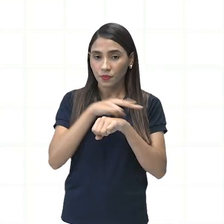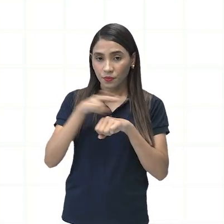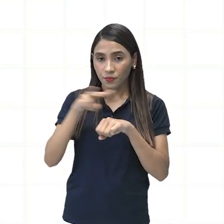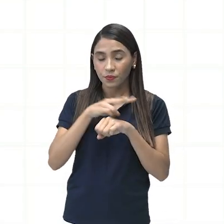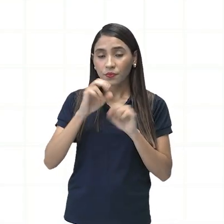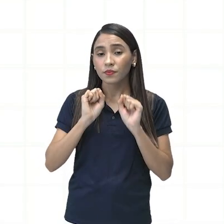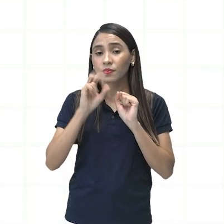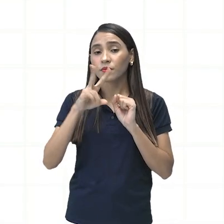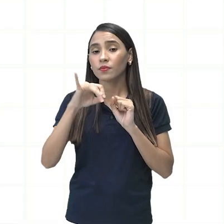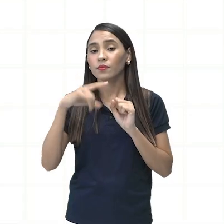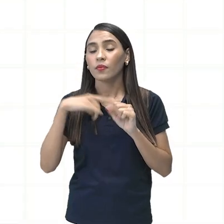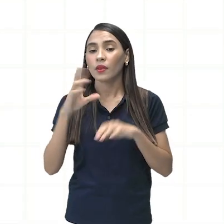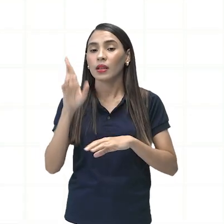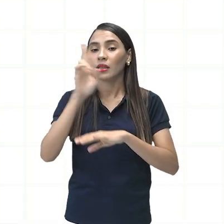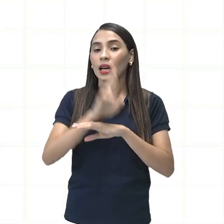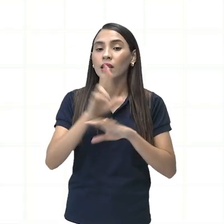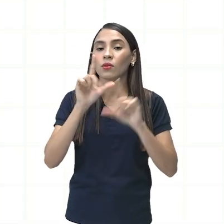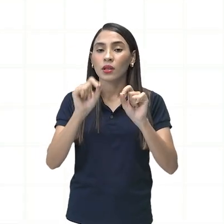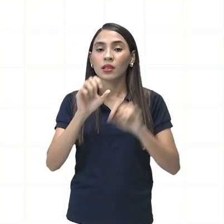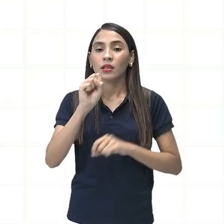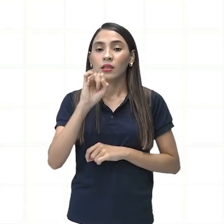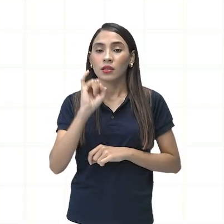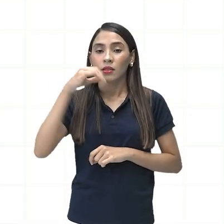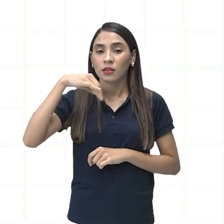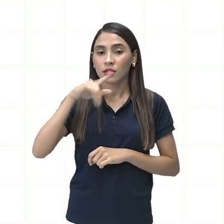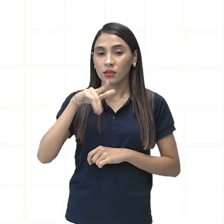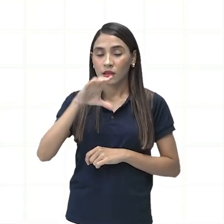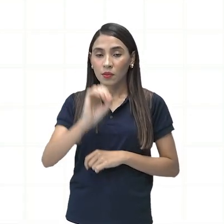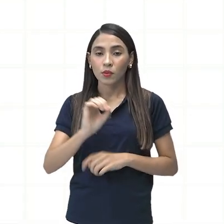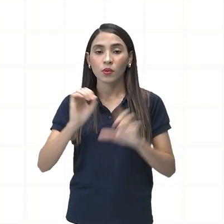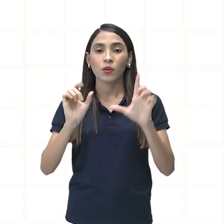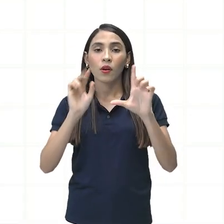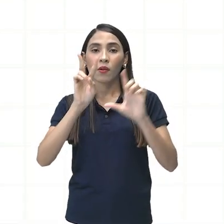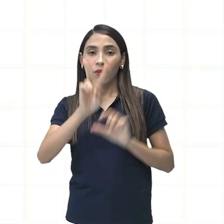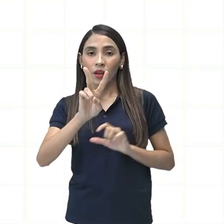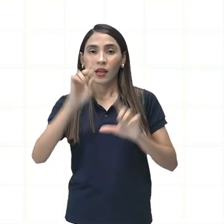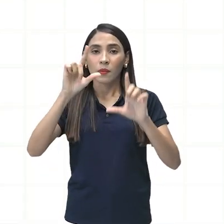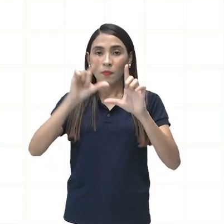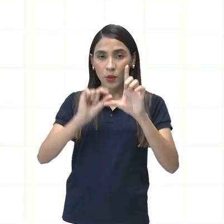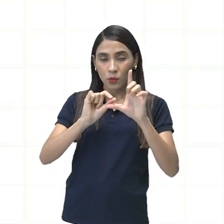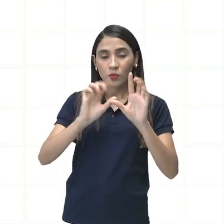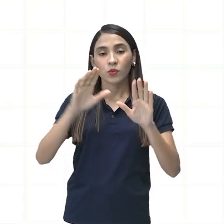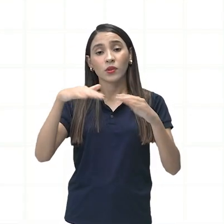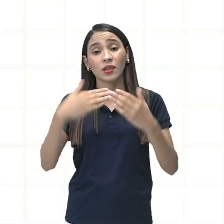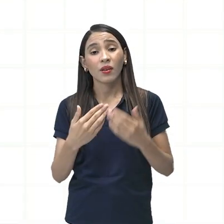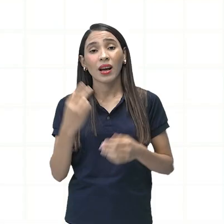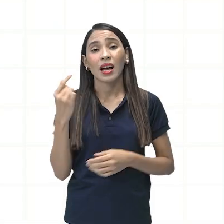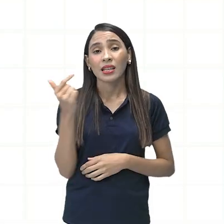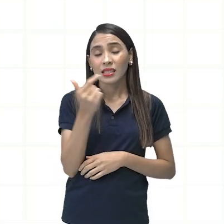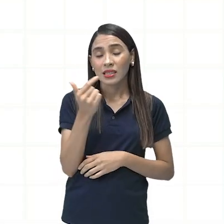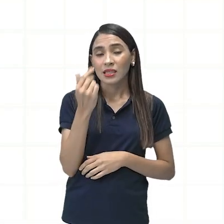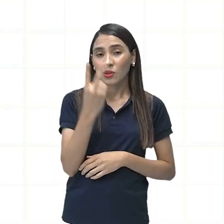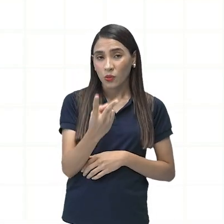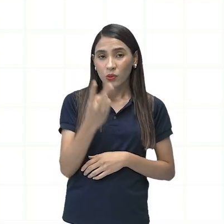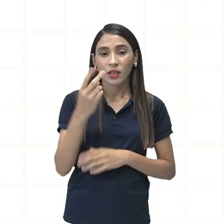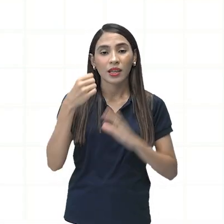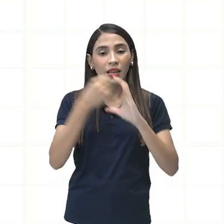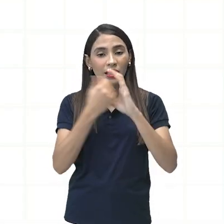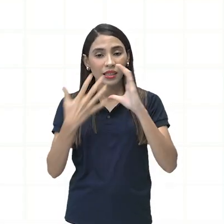verde, ela vai ser representada pelo símbolo de V minúsculo. A segunda característica que ele